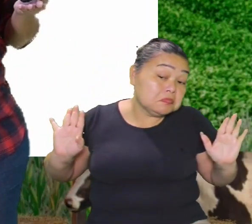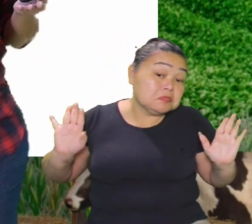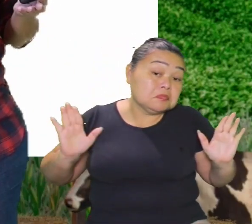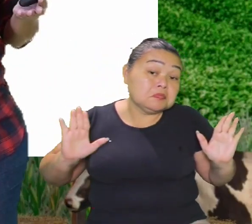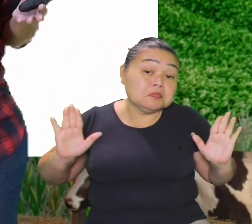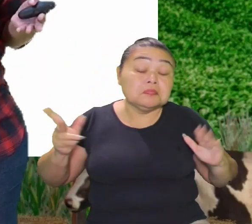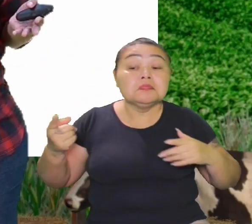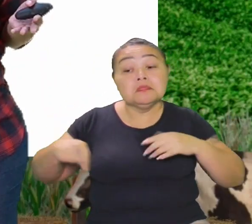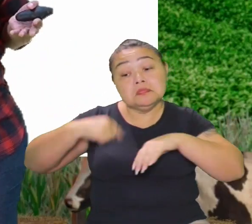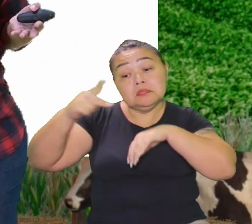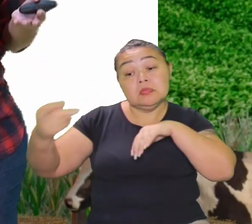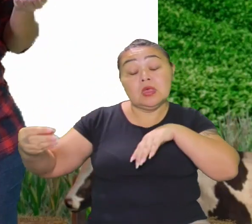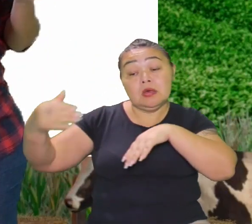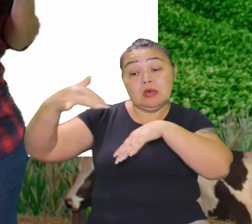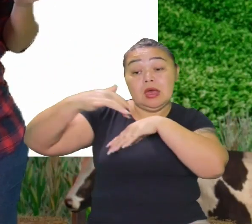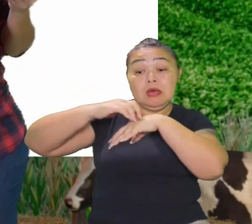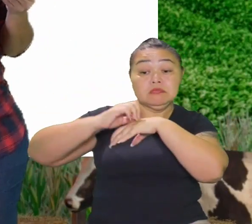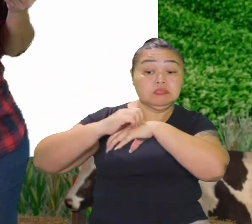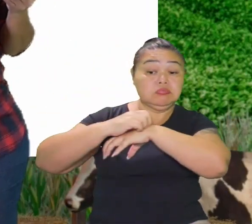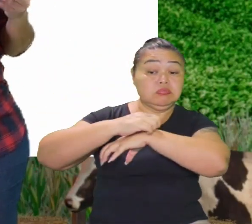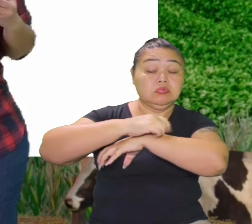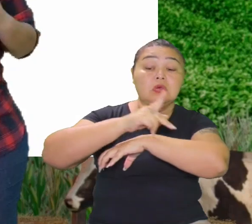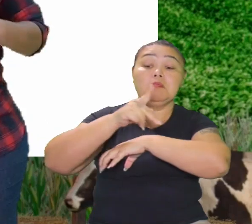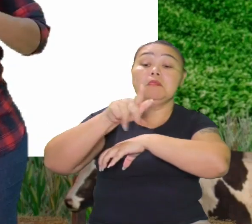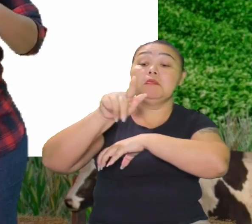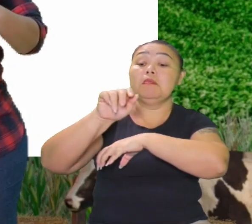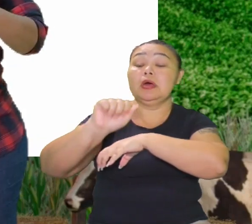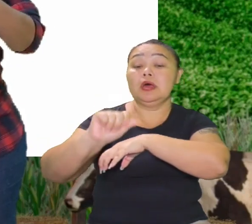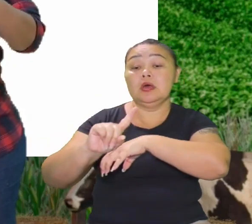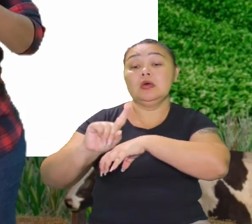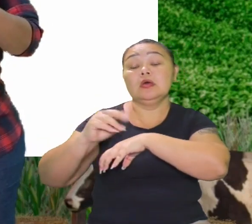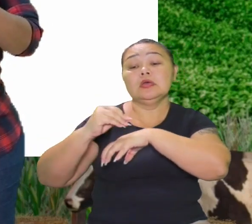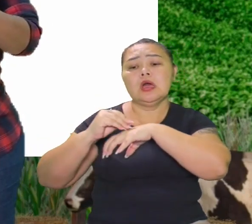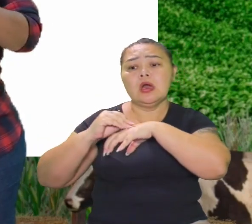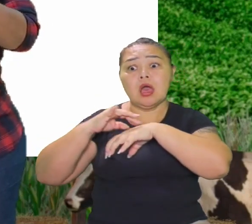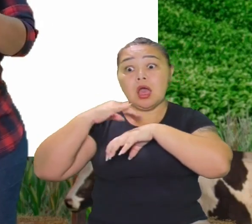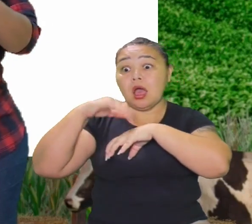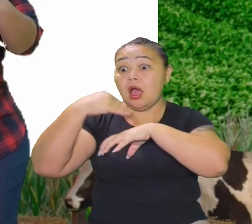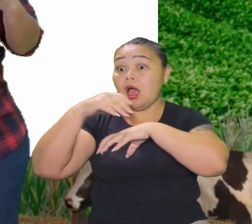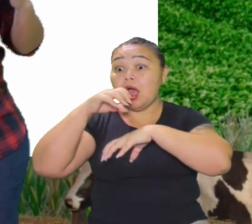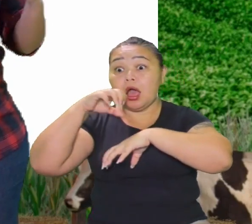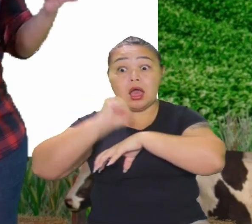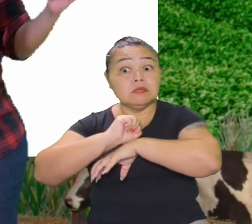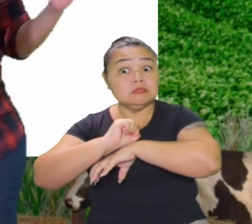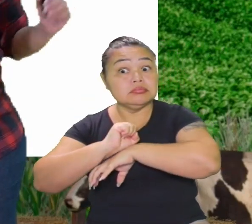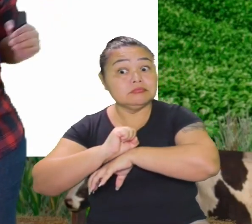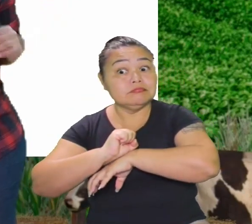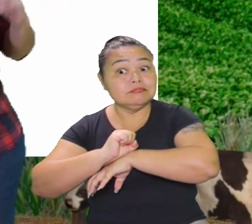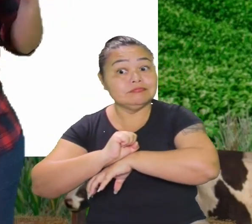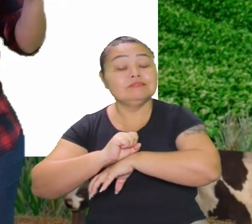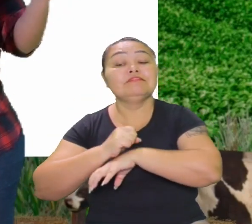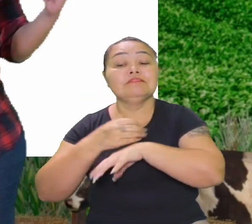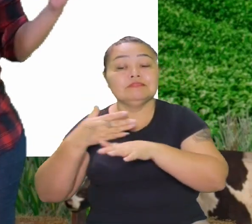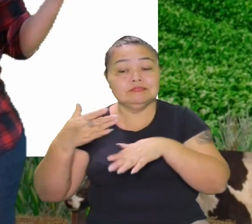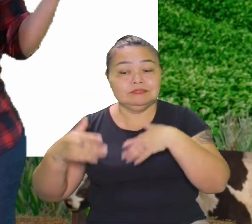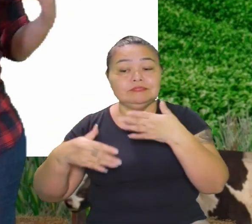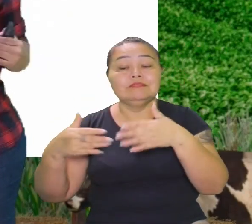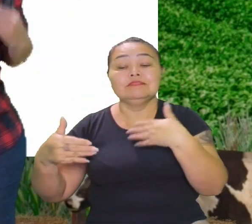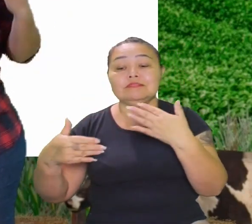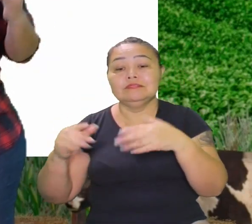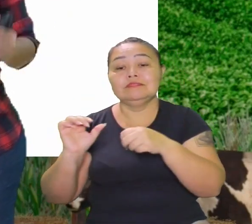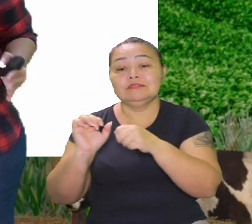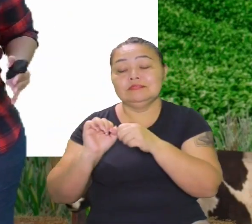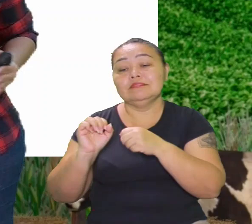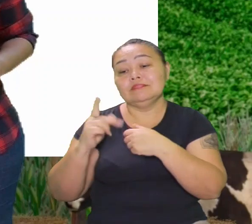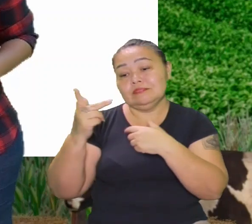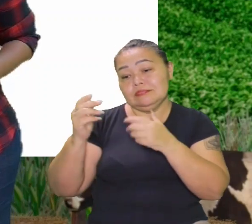a praga quando ele começa a ofender o desenvolvimento ou uma determinada fase de desenvolvimento